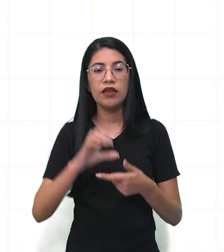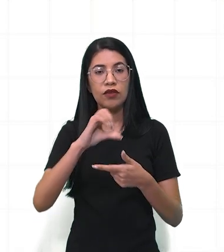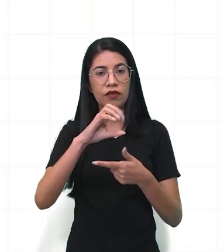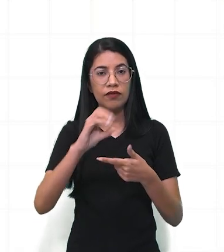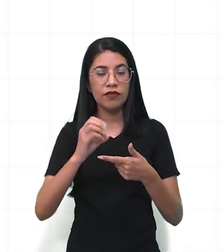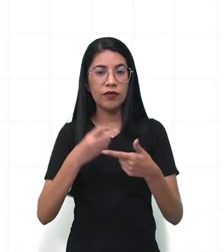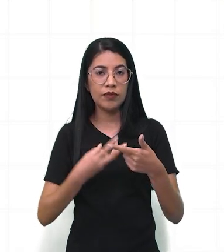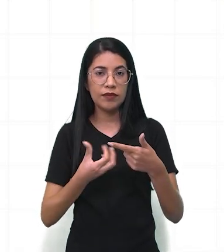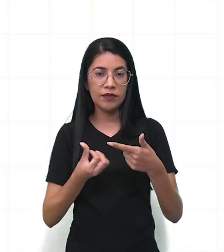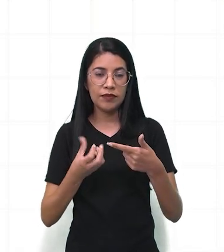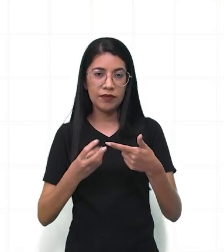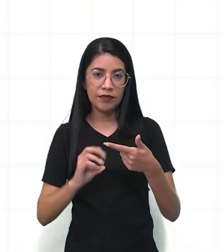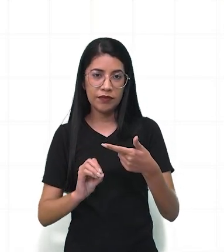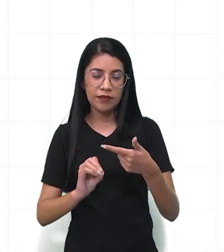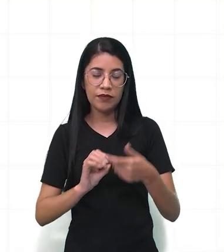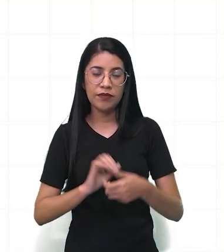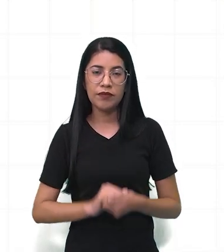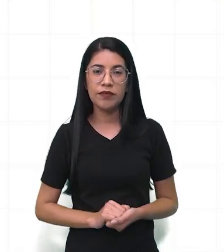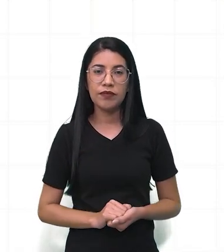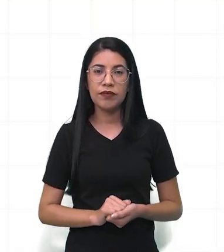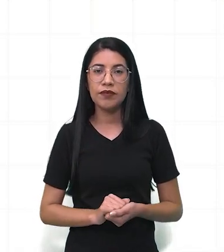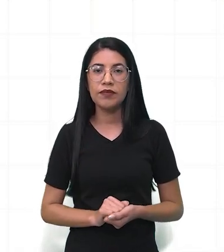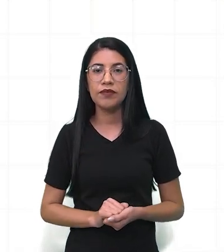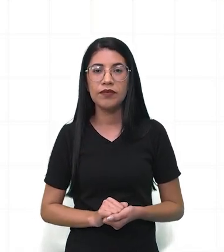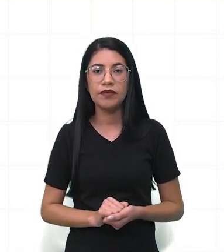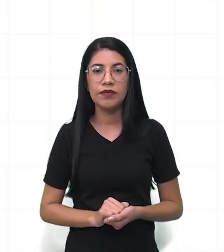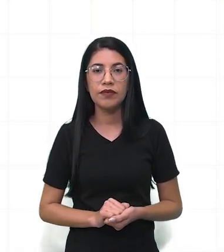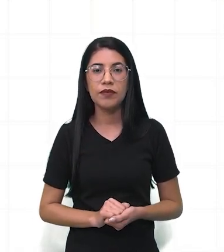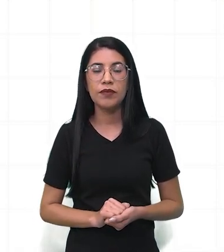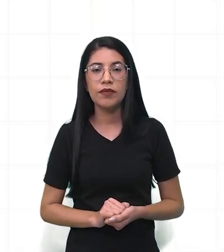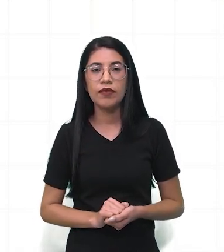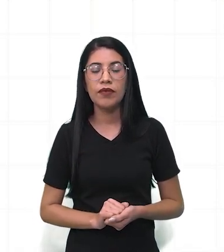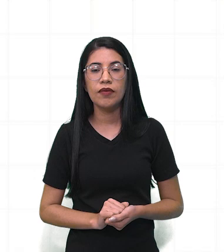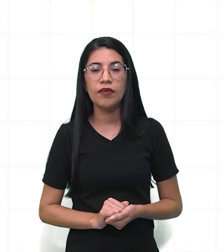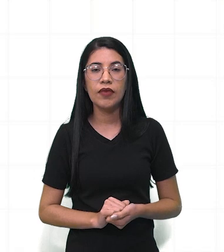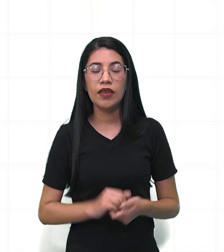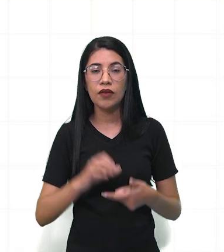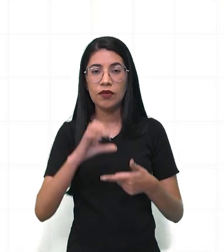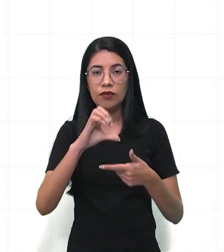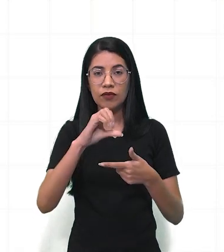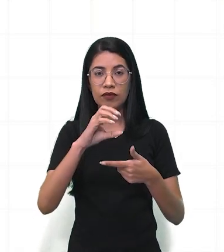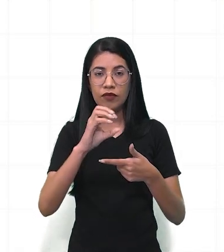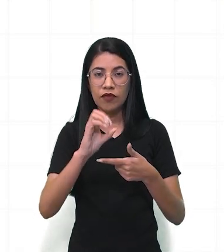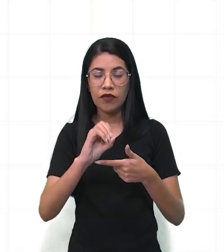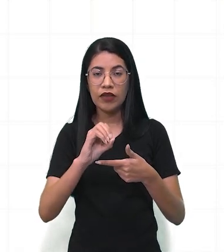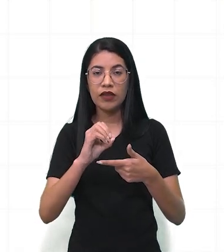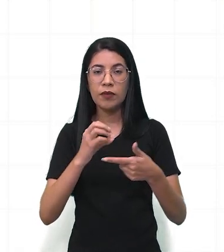resolver aqui com vocês também. 90 dividido por 360, a gente